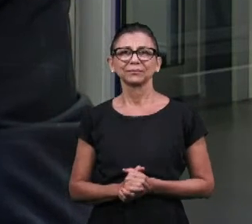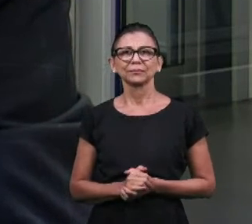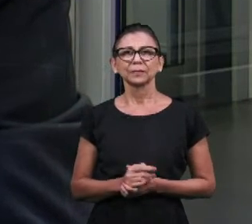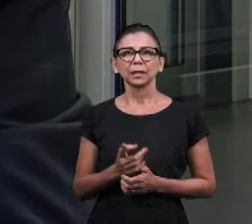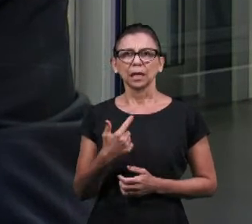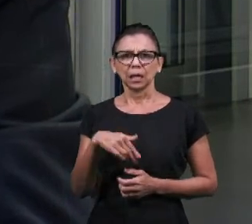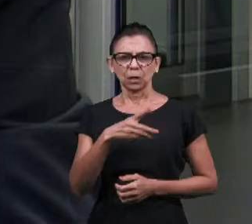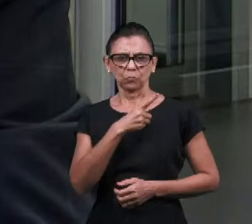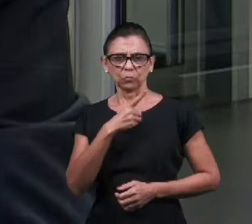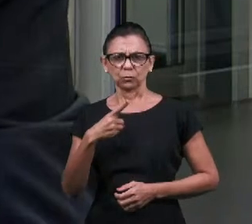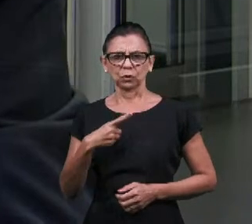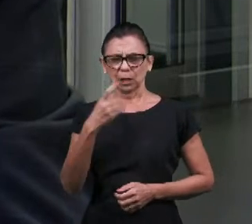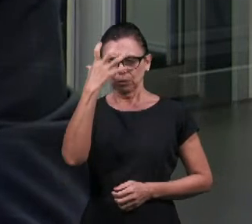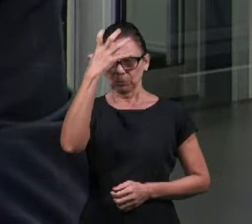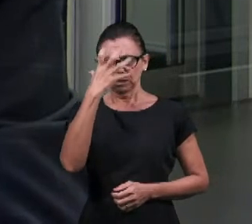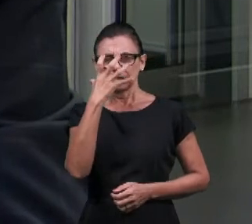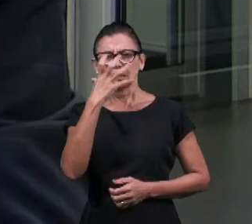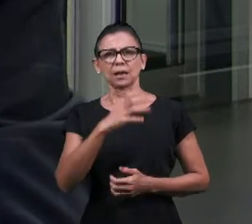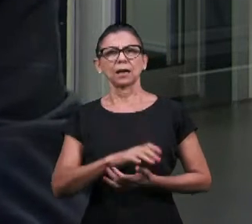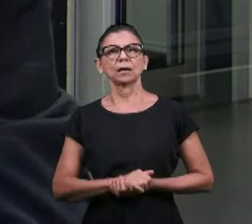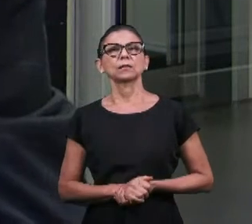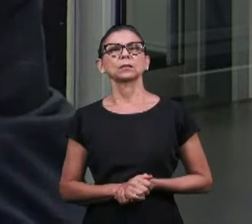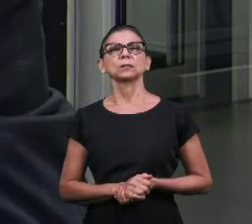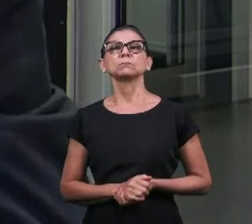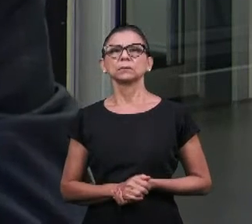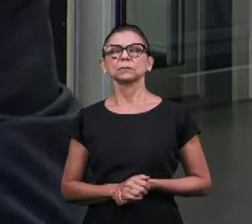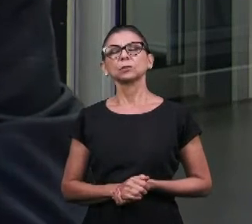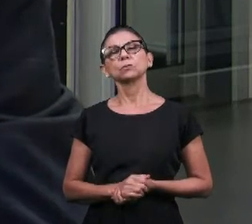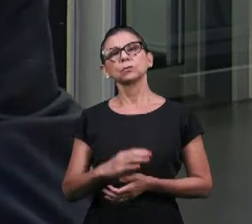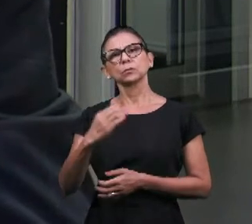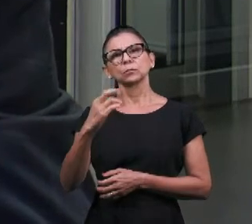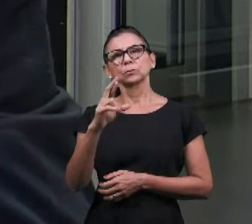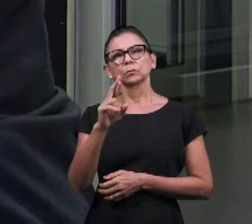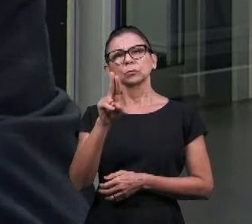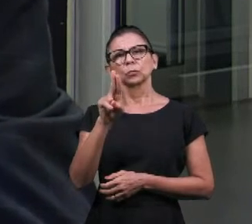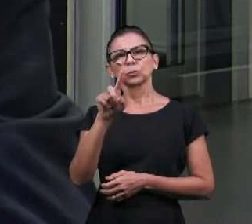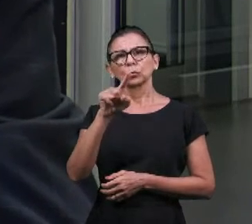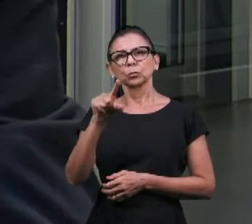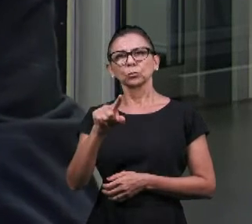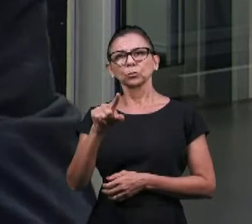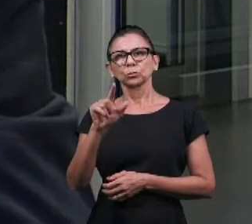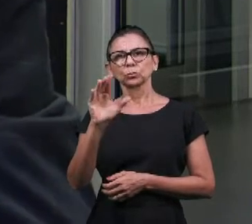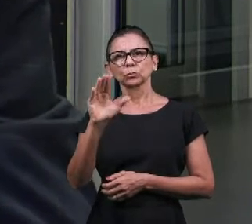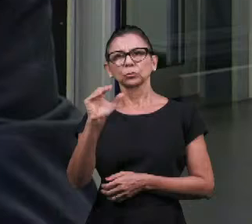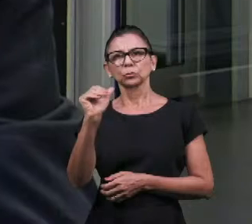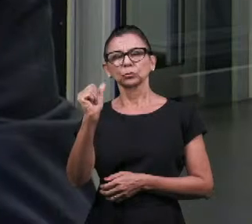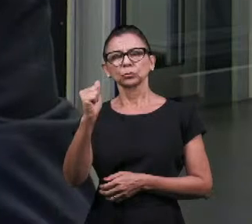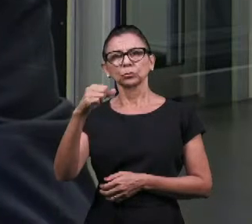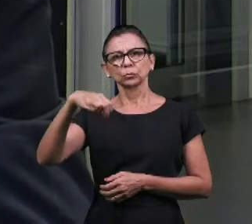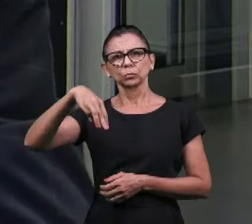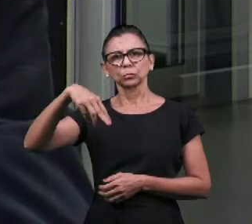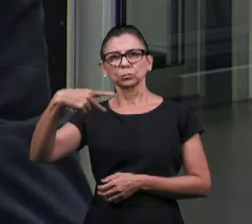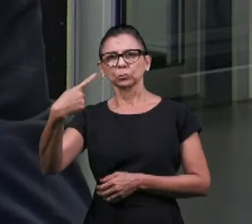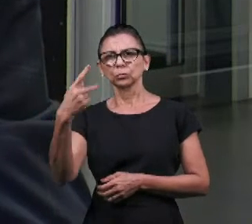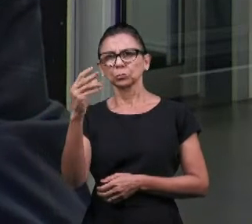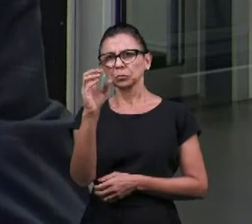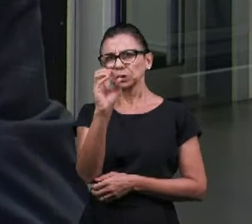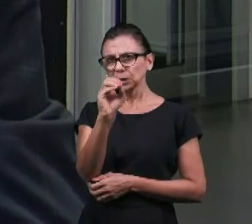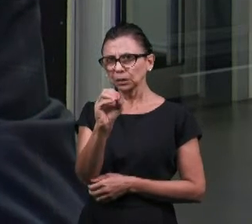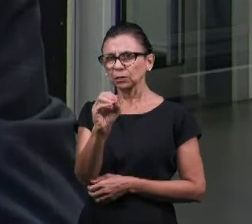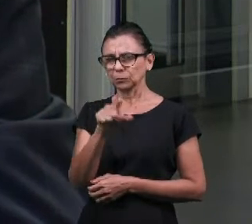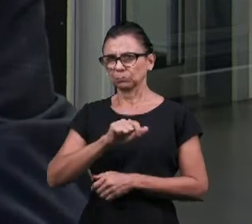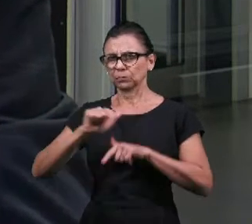Fiquei à frente de igreja, com grande responsabilidade, cruzo o campo, evangelizei bastante, sempre fiz muita serenata, mas muita.